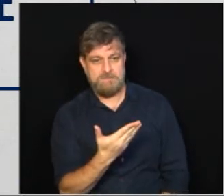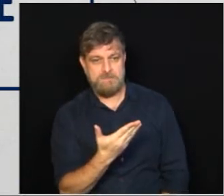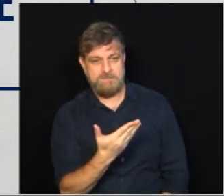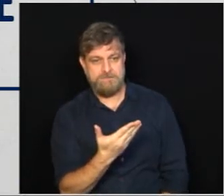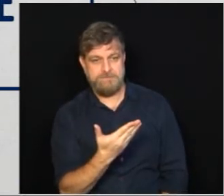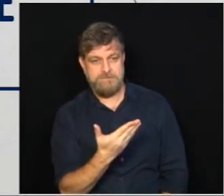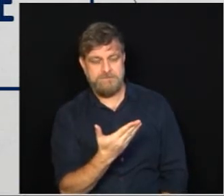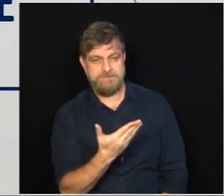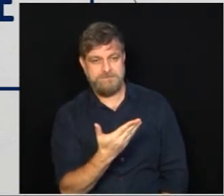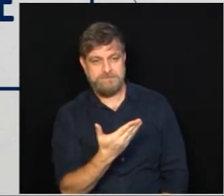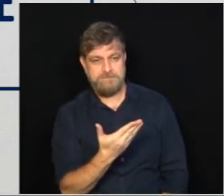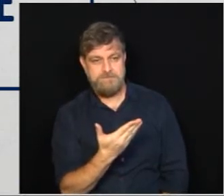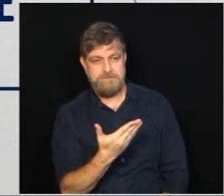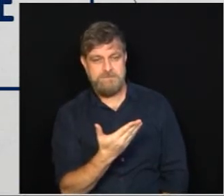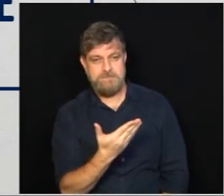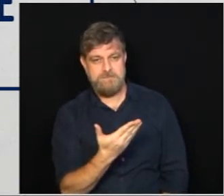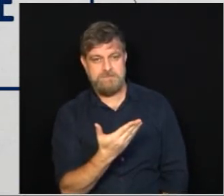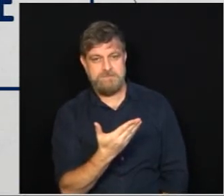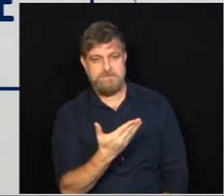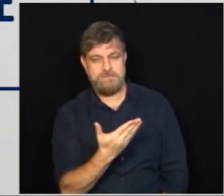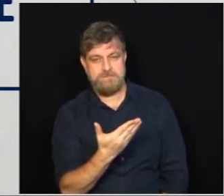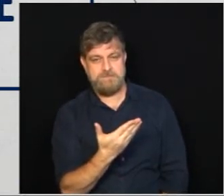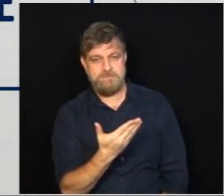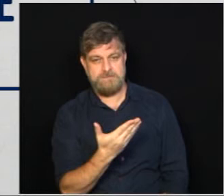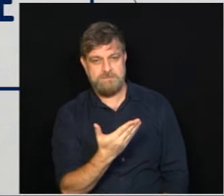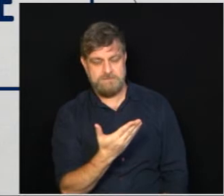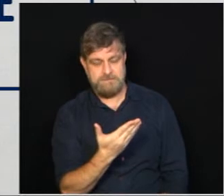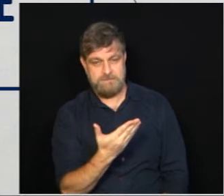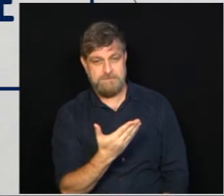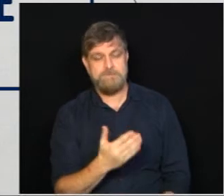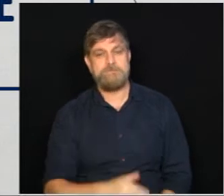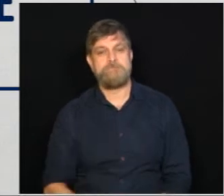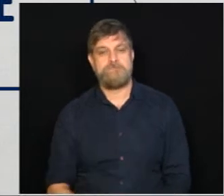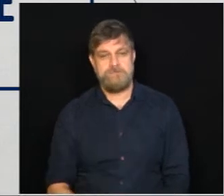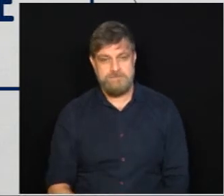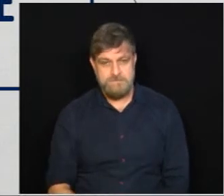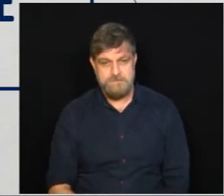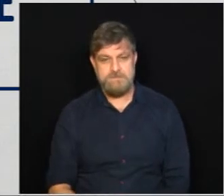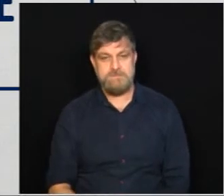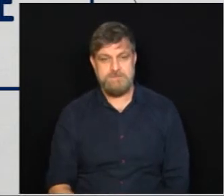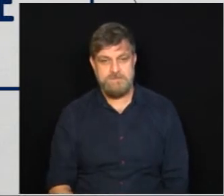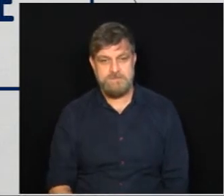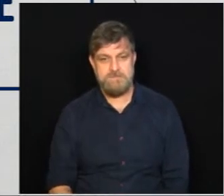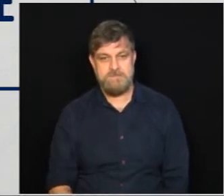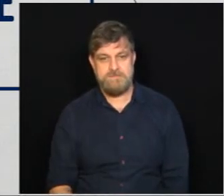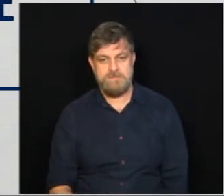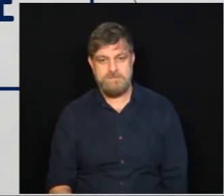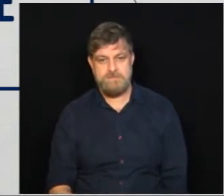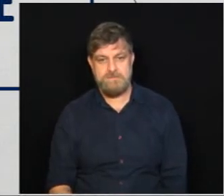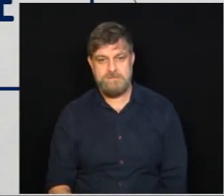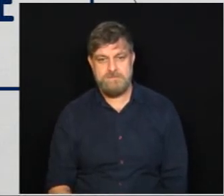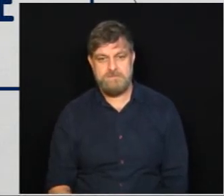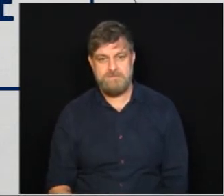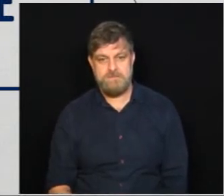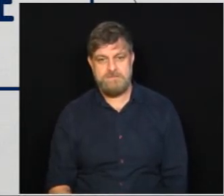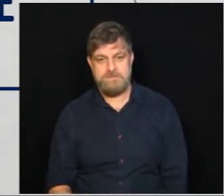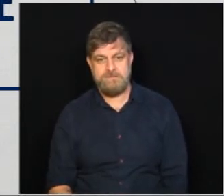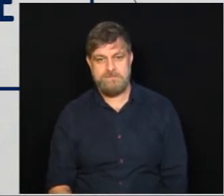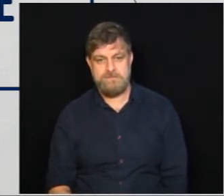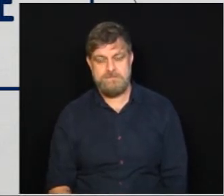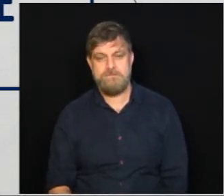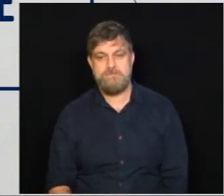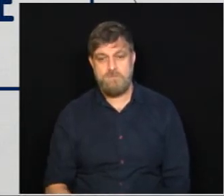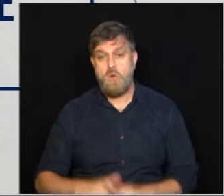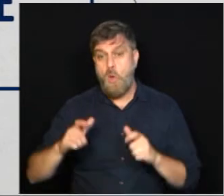Boa Esperança, Jardim Novo Flamboyant, Jardim São Cristóvão, Jardim São Pedro, Viracopos, Jardim Profilúbio B,